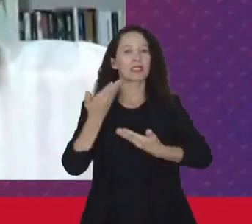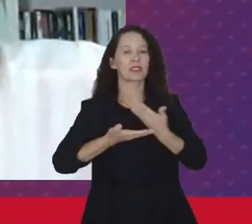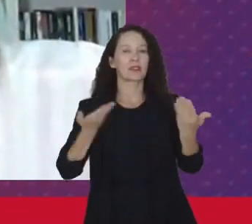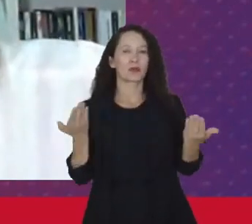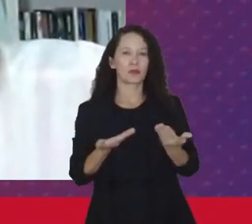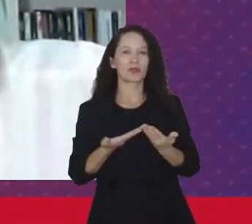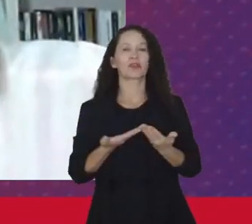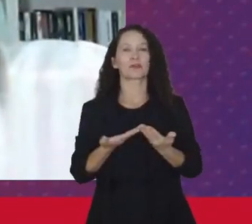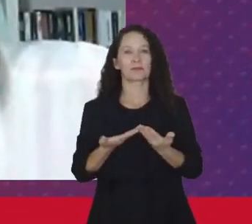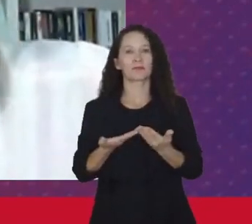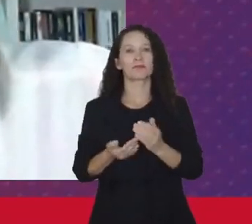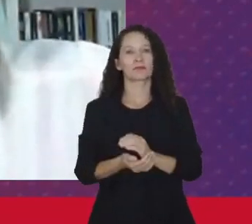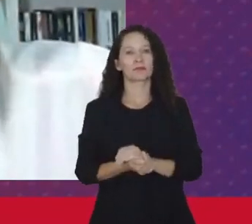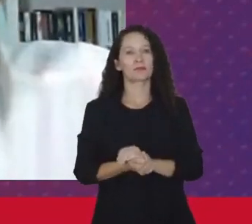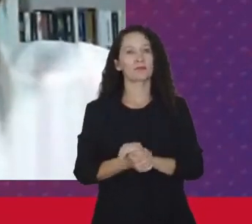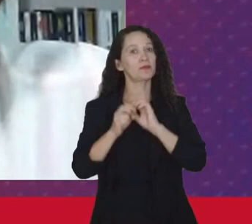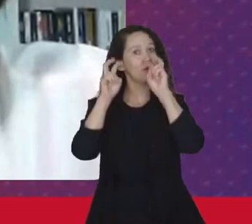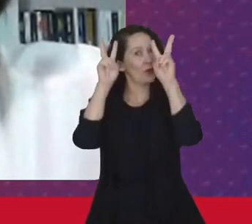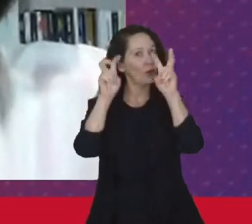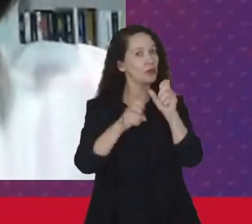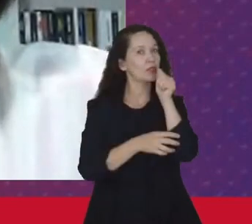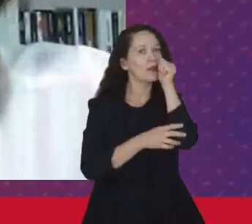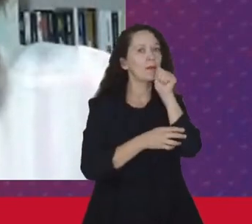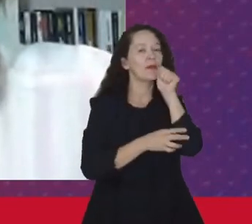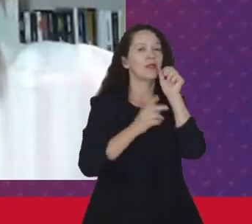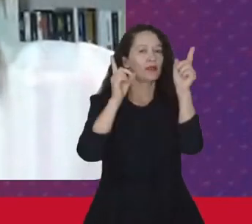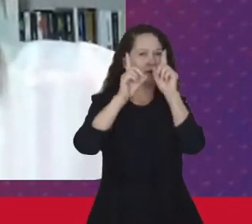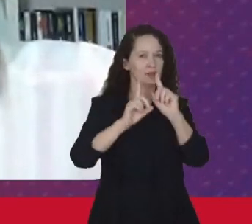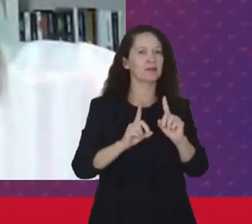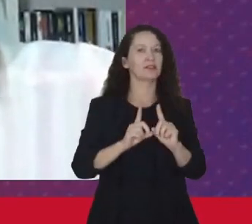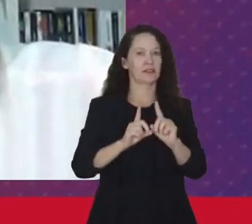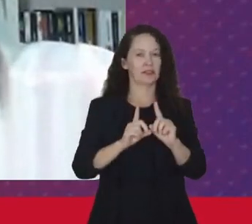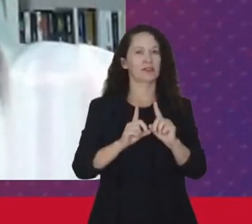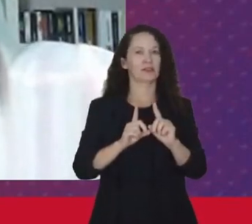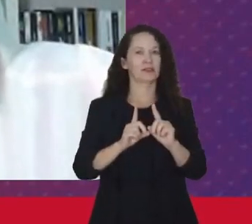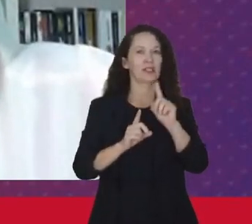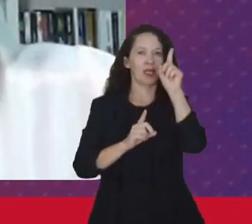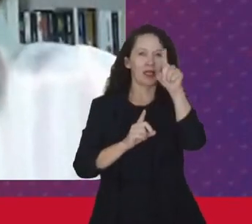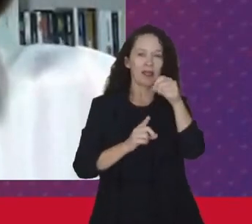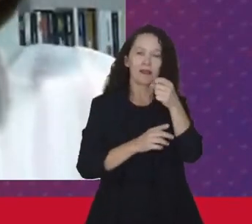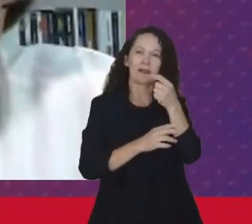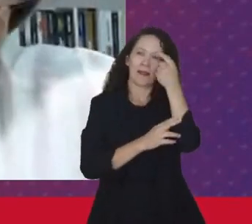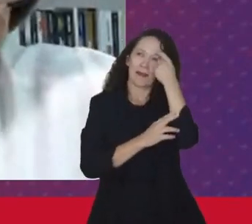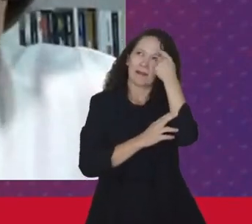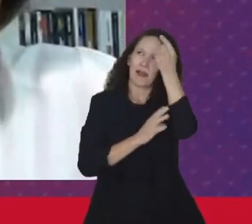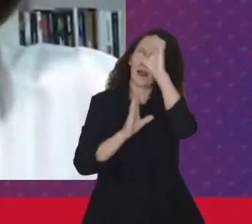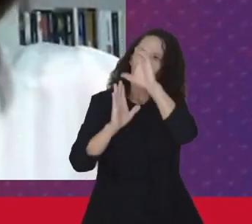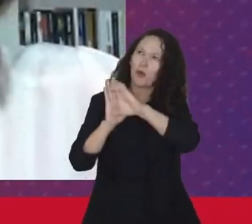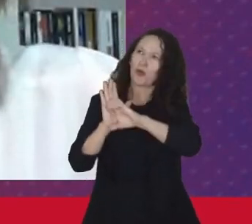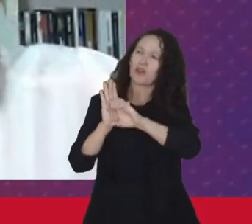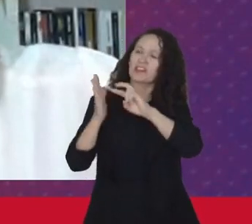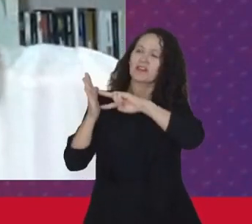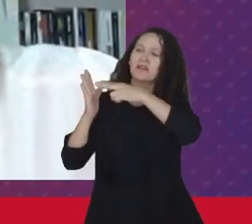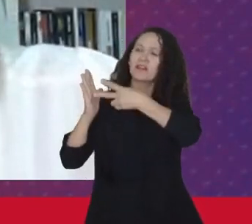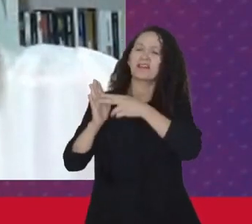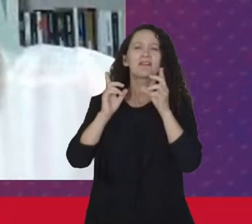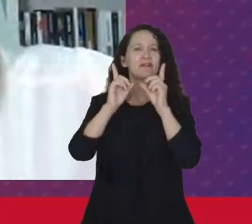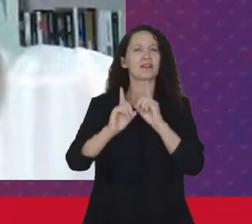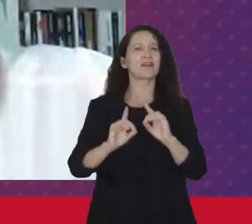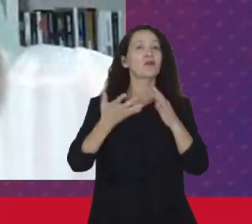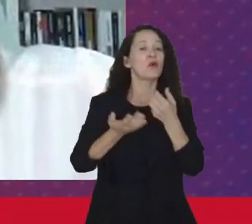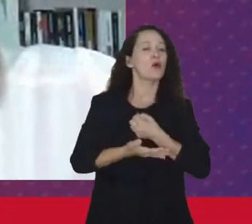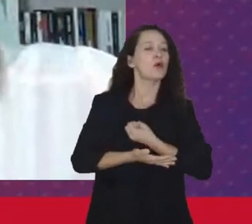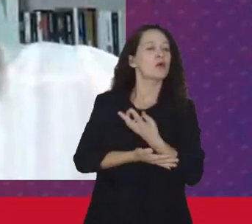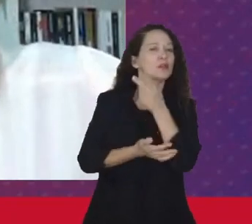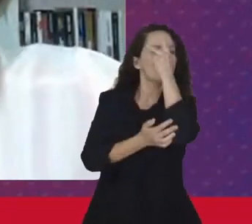tratar do tema Mulheres com Deficiência é a concepção de deficiência. Quem são as